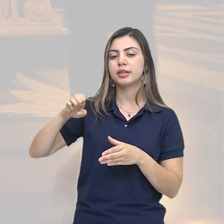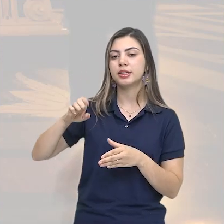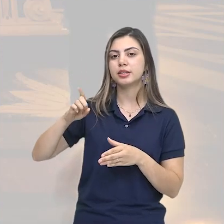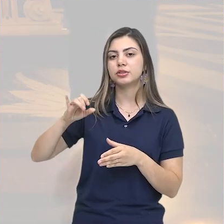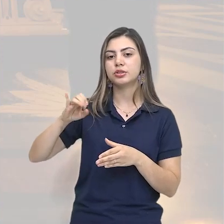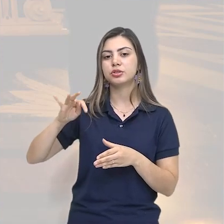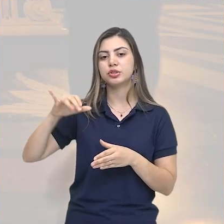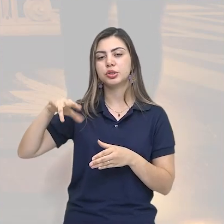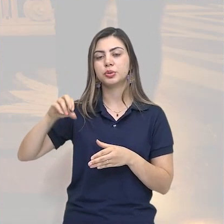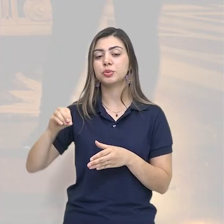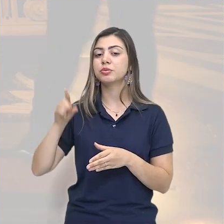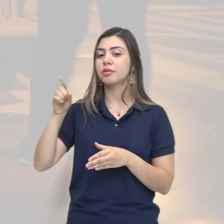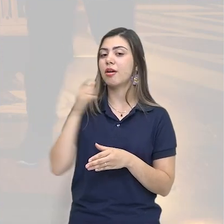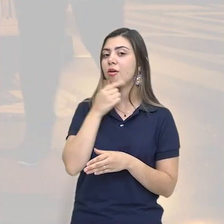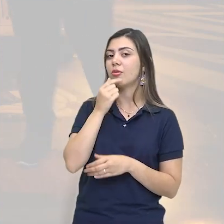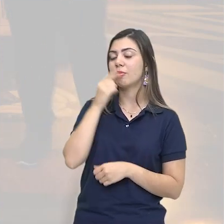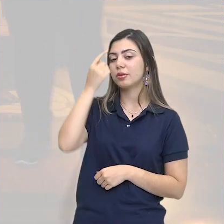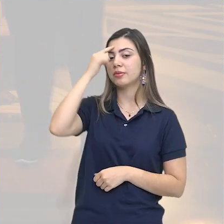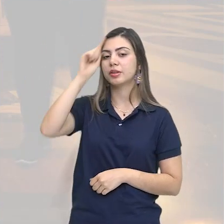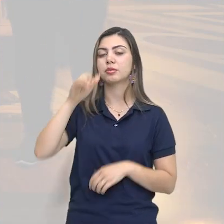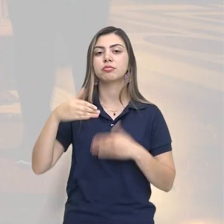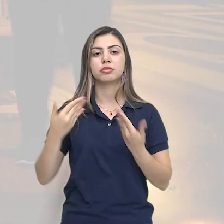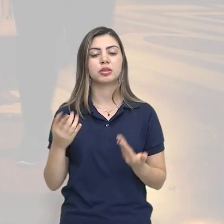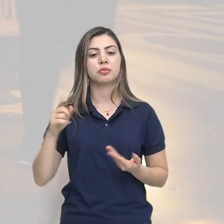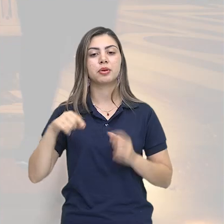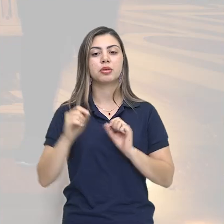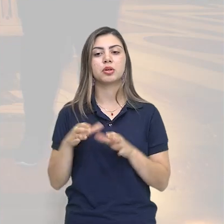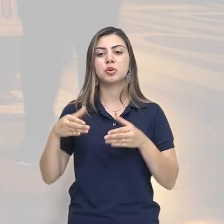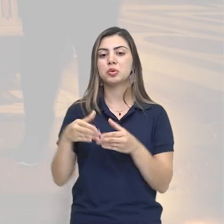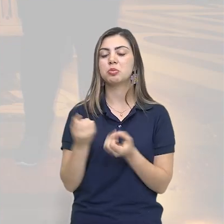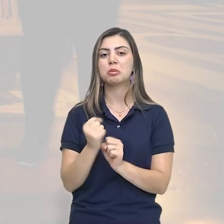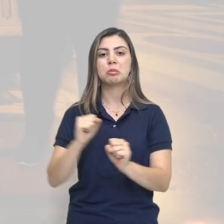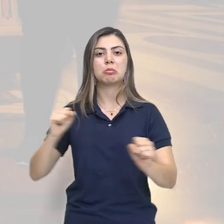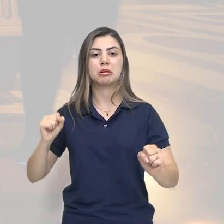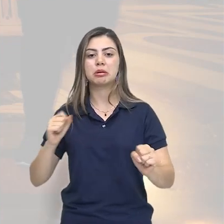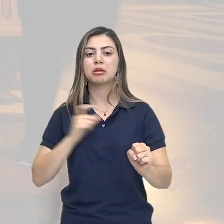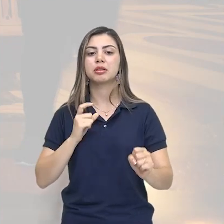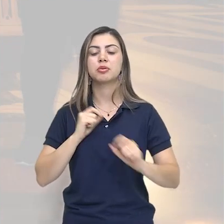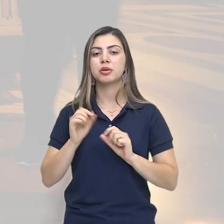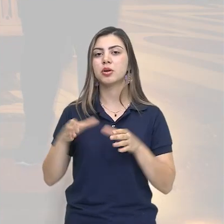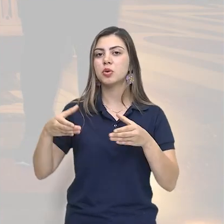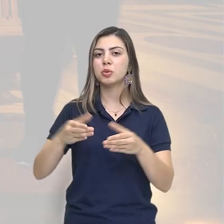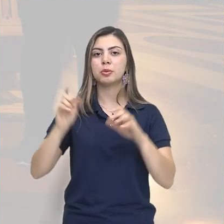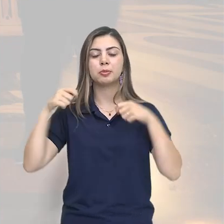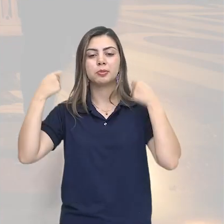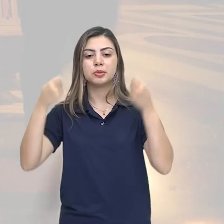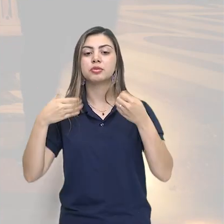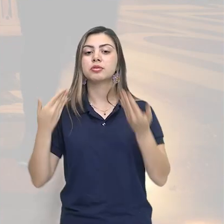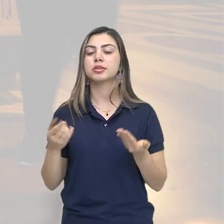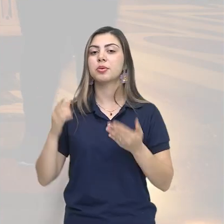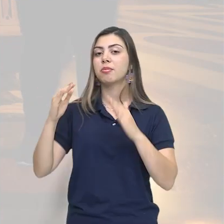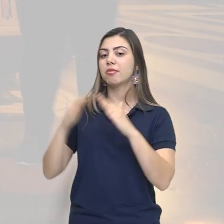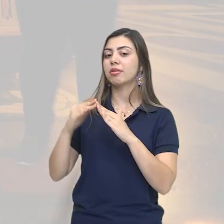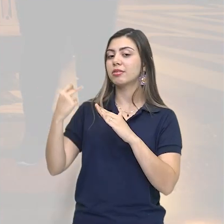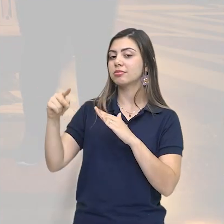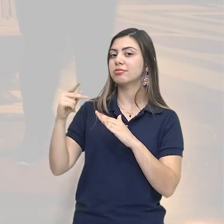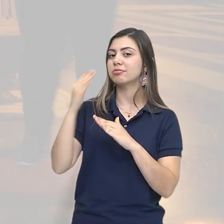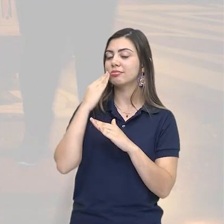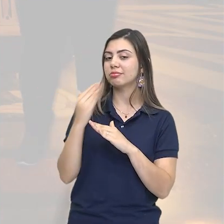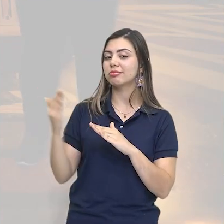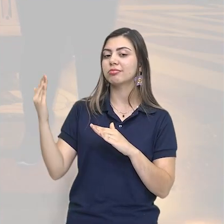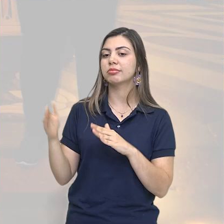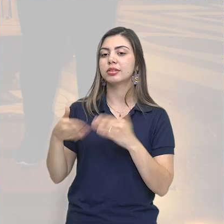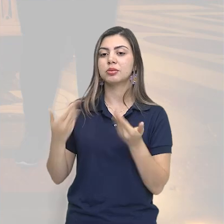fundada por Bento de Núrcia. É uma das maiores ordens de monges. Monte Cassino é a casa-mãe dos